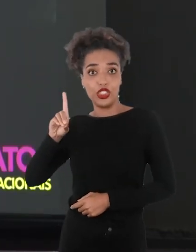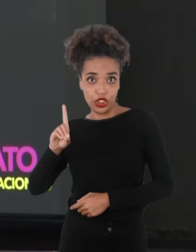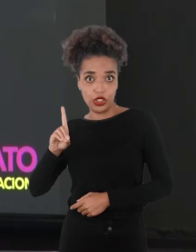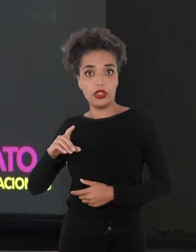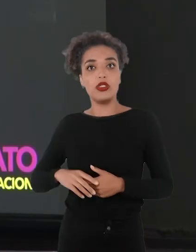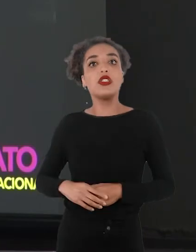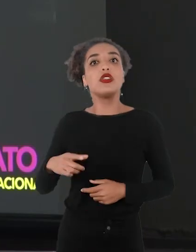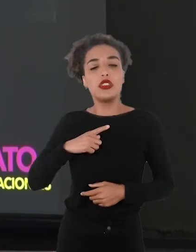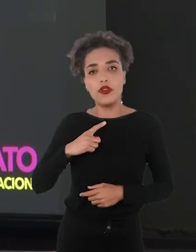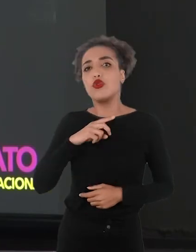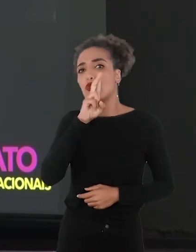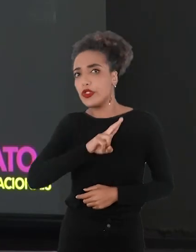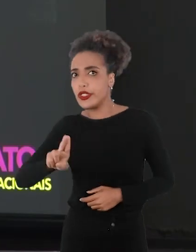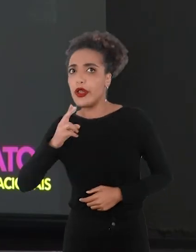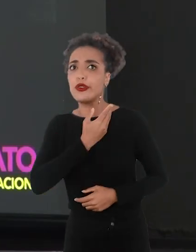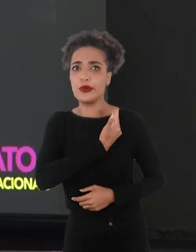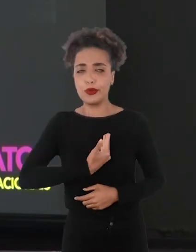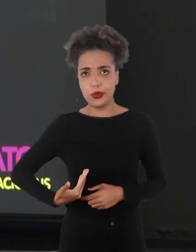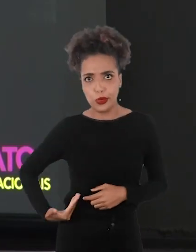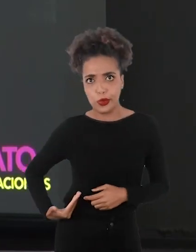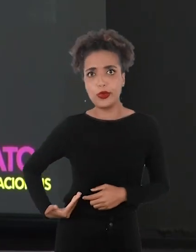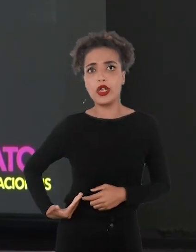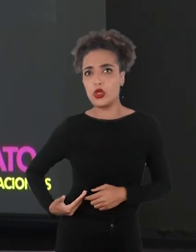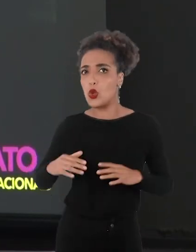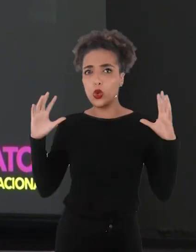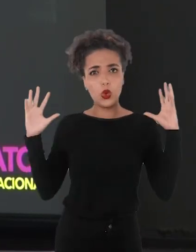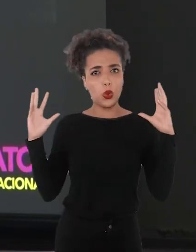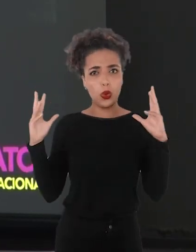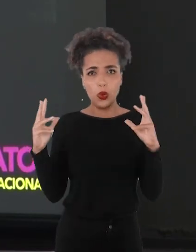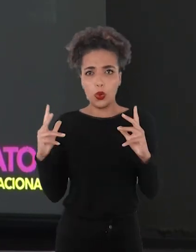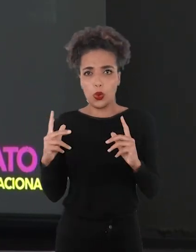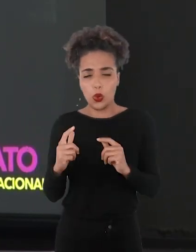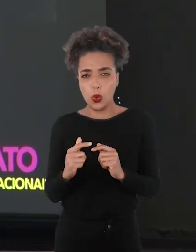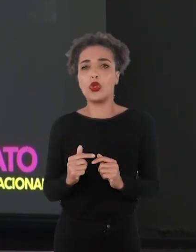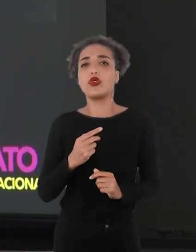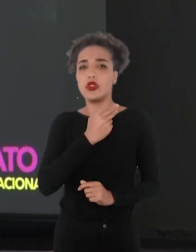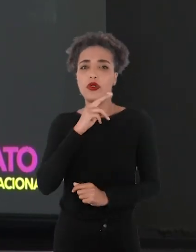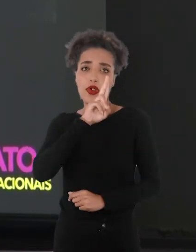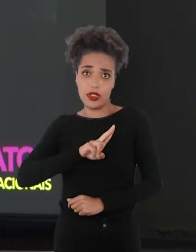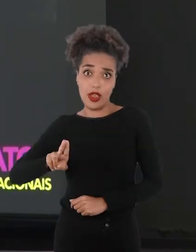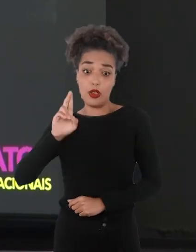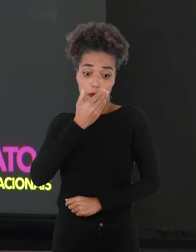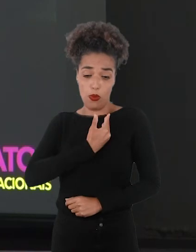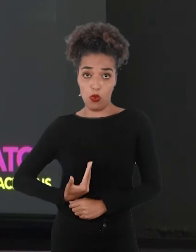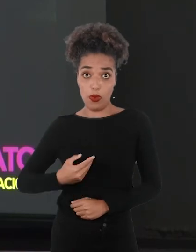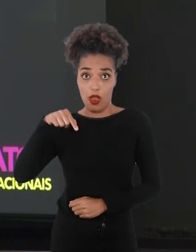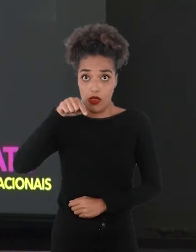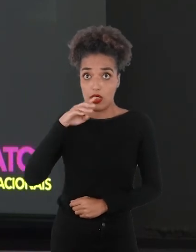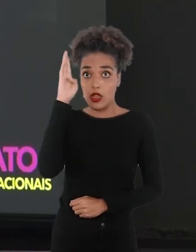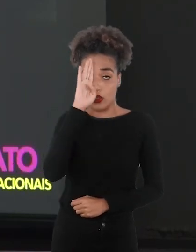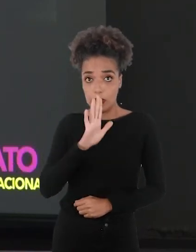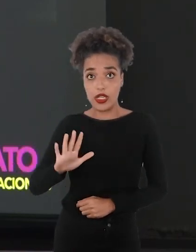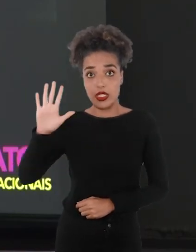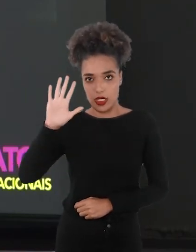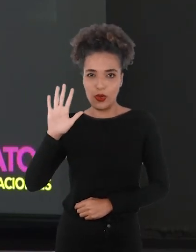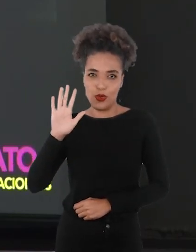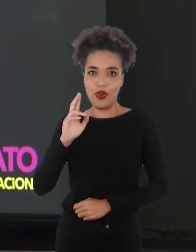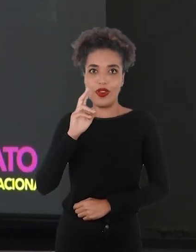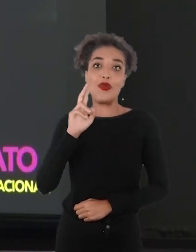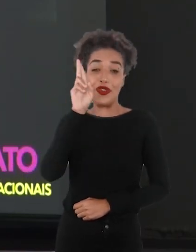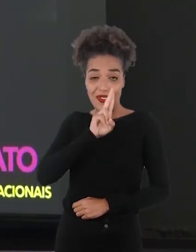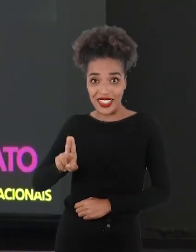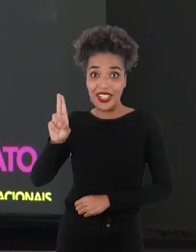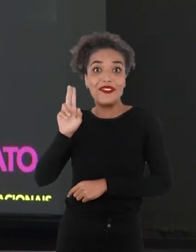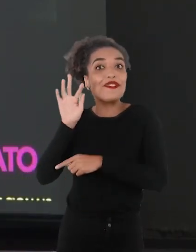universidades públicas, todas as universidades públicas brasileiras, federais,